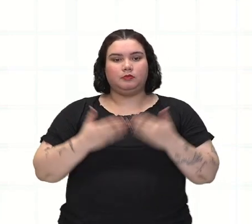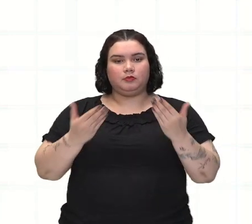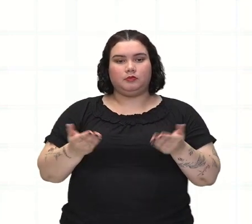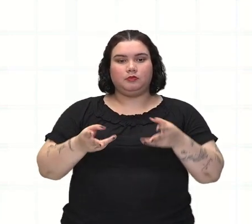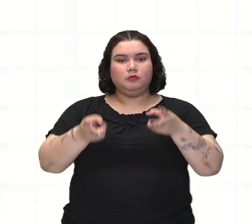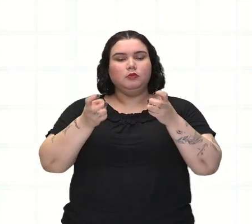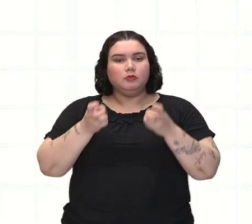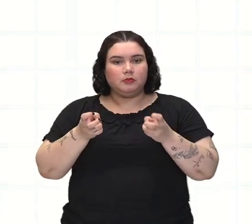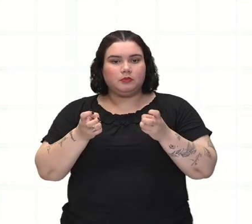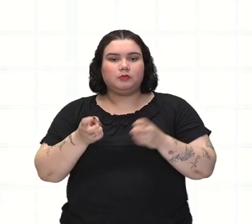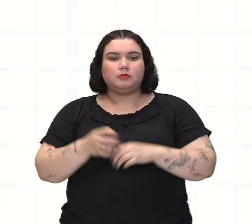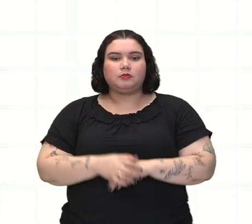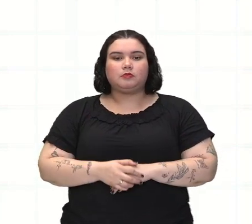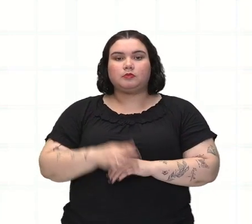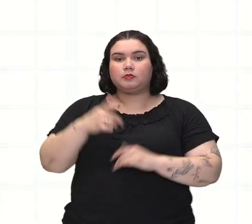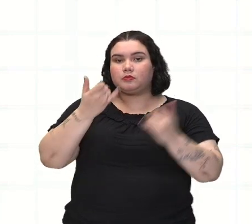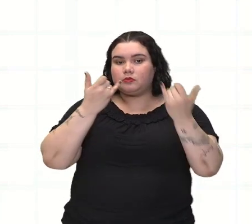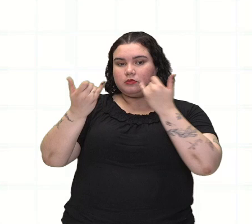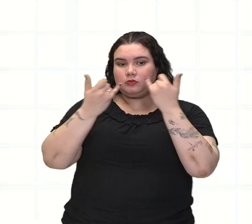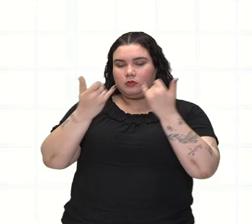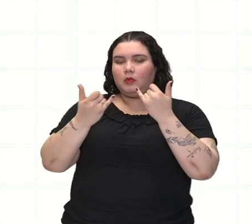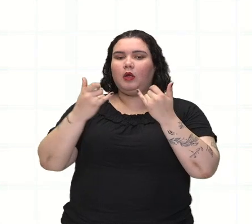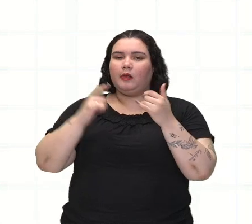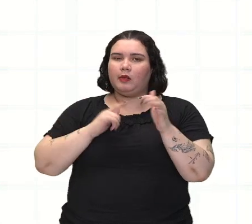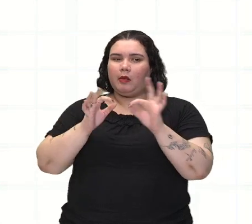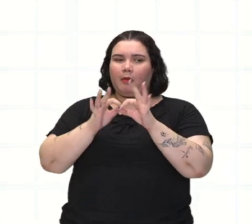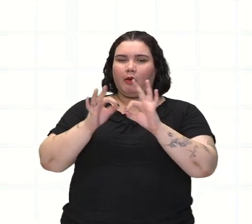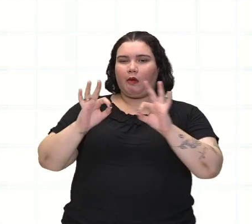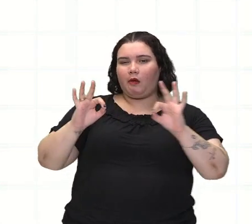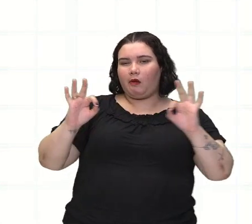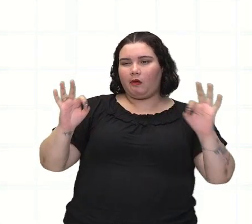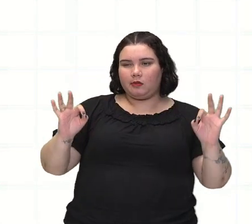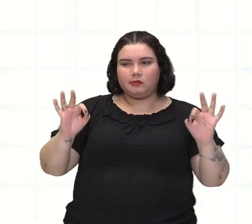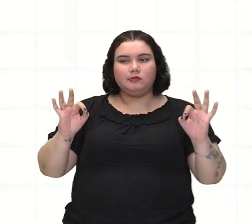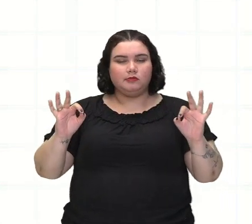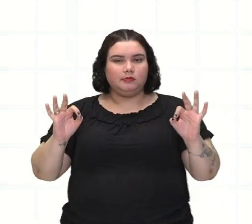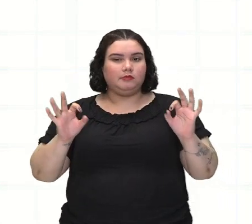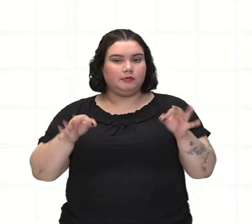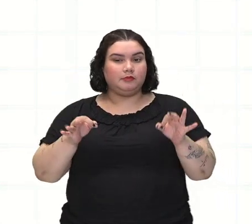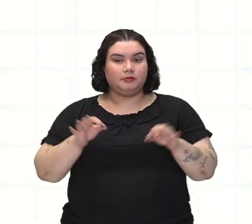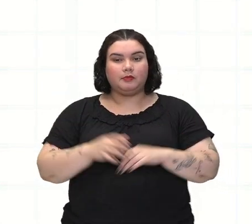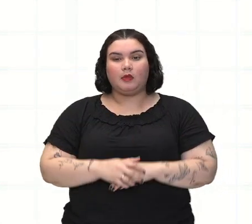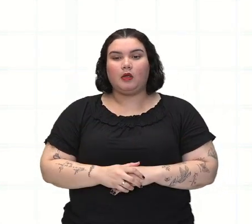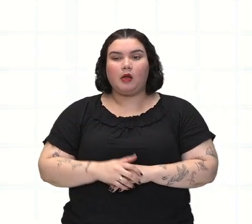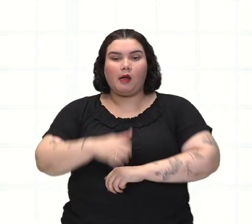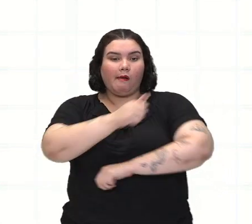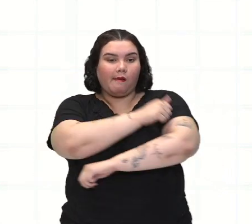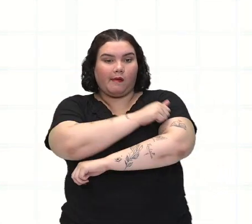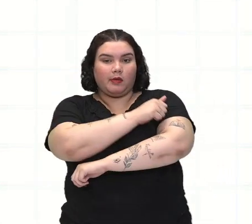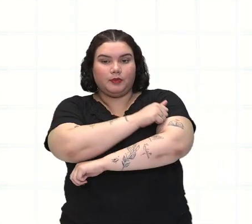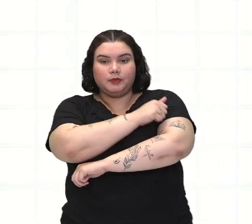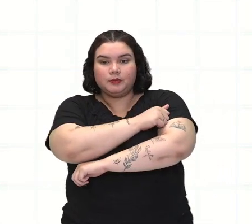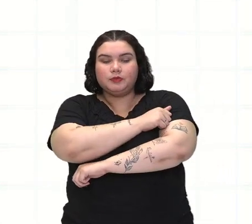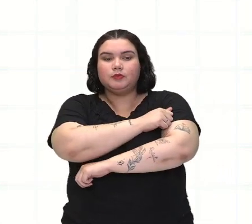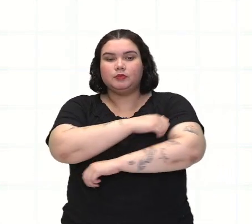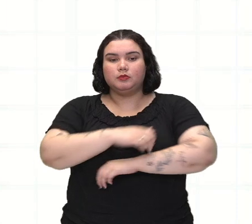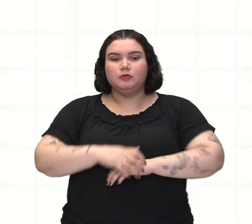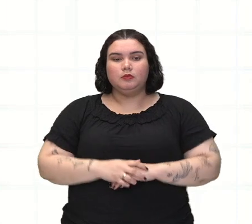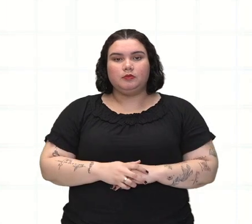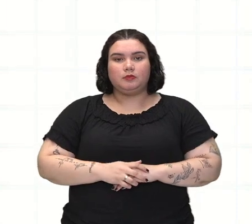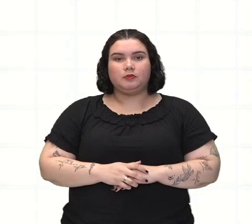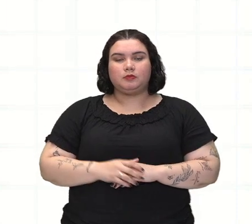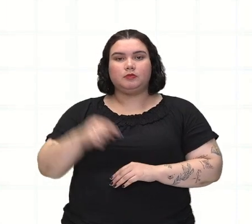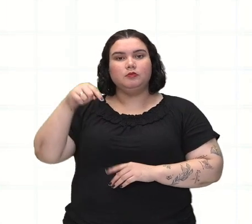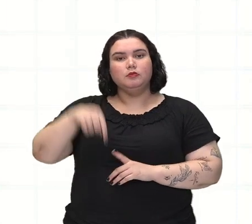agora a informação está mais extensa, né? Os alunos, aqui são